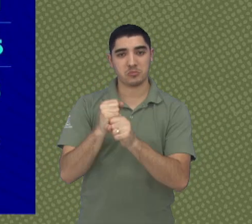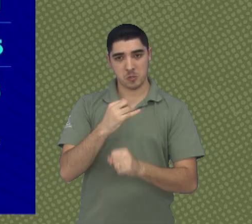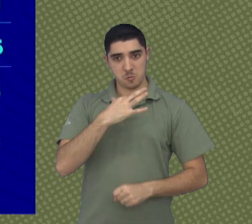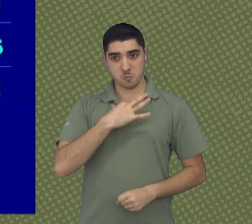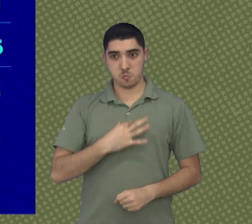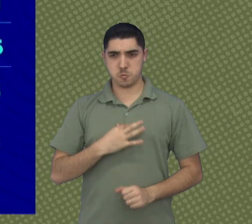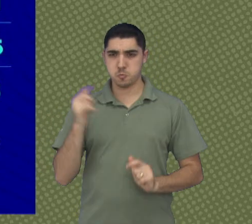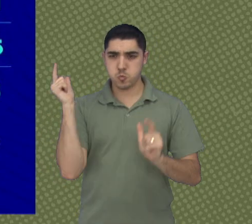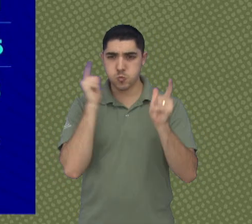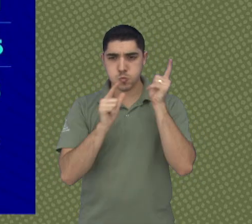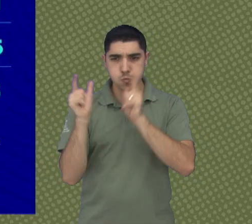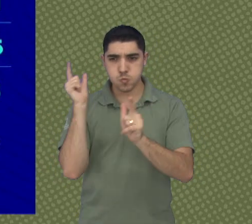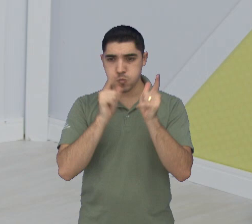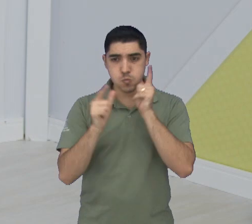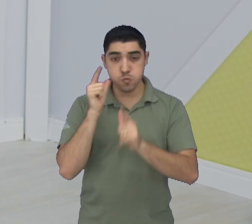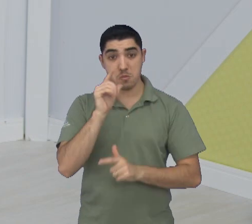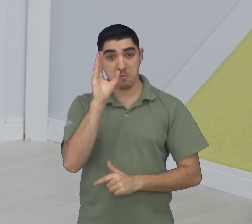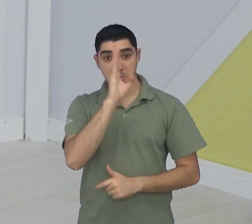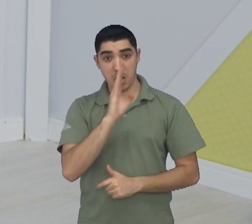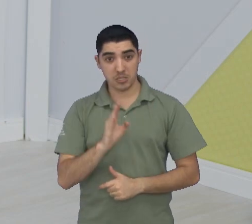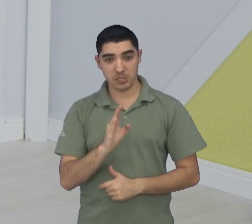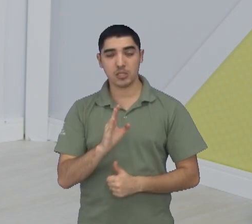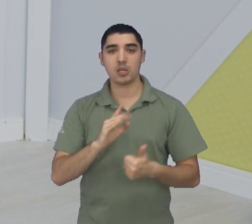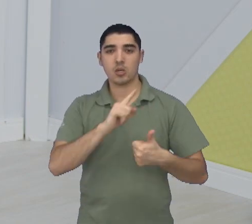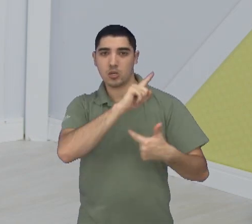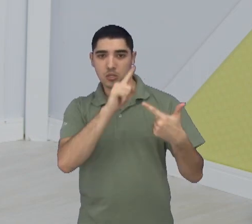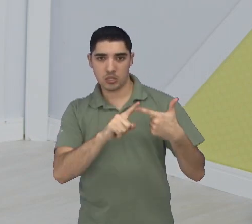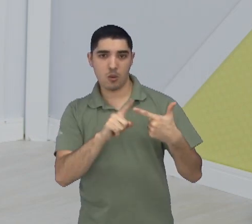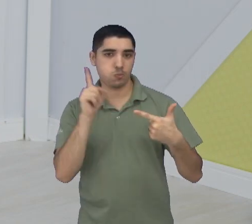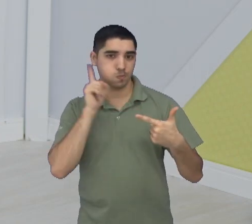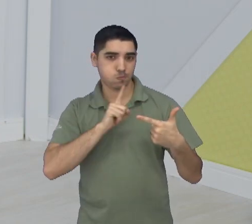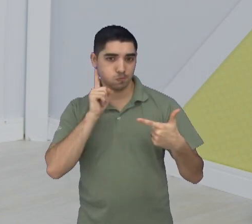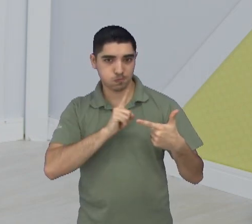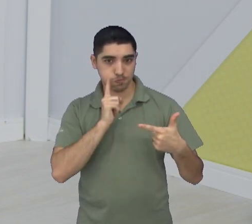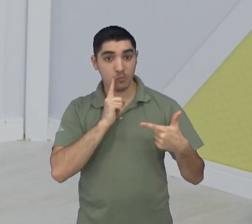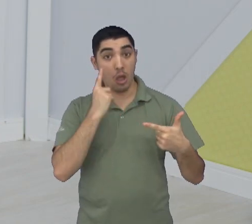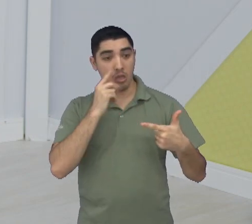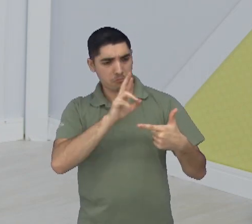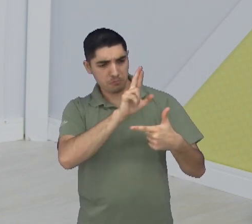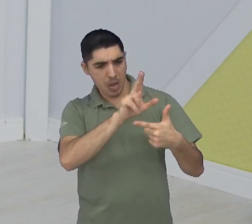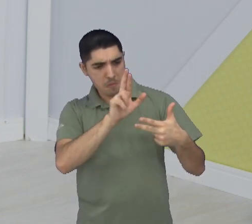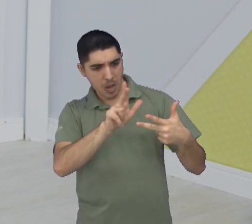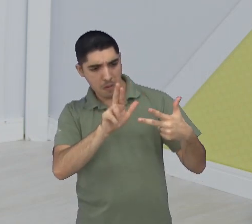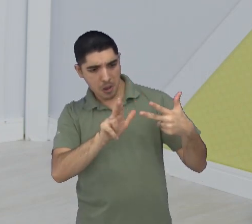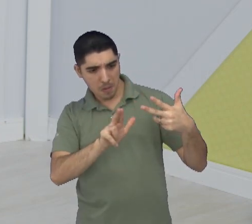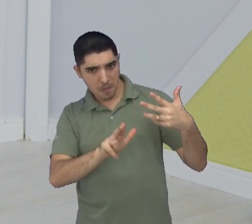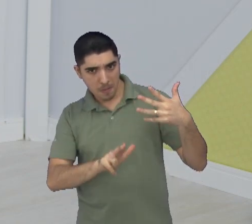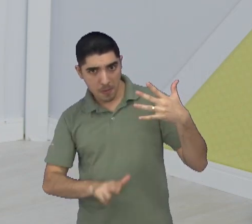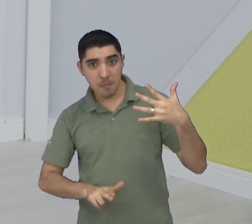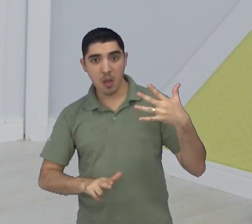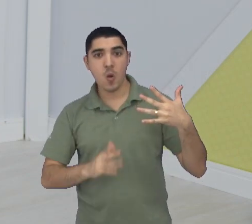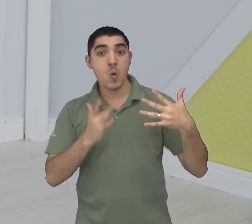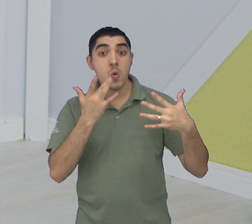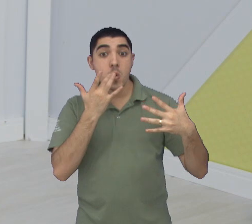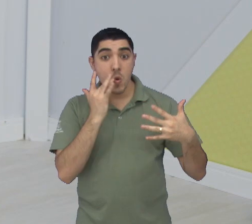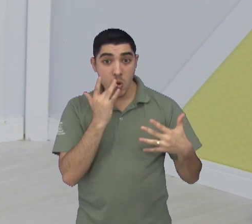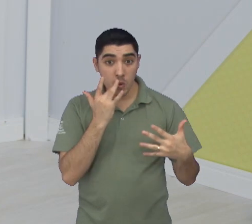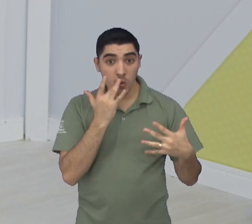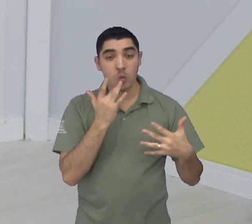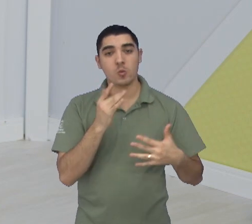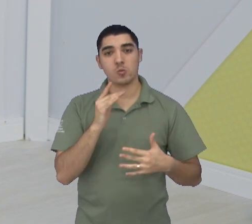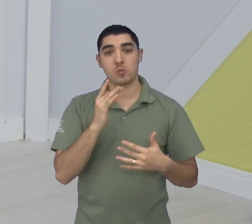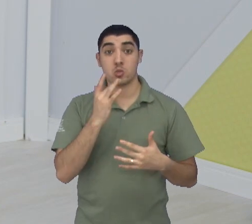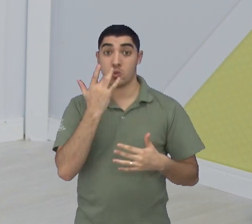como fechou o Brasil na frente, os Estados Unidos em segundo. E a gente vê a diferença, né, de medalhas de ouro, né? Primeiro que